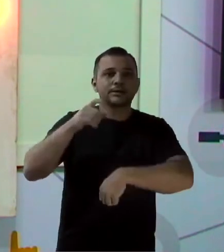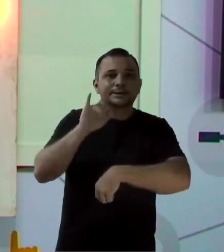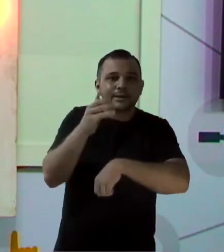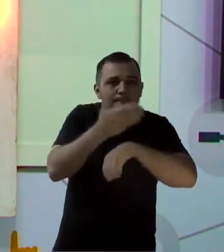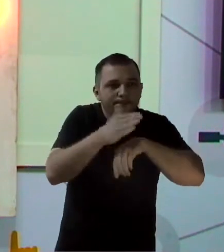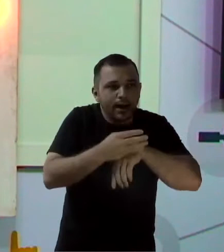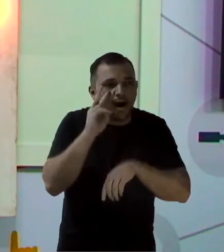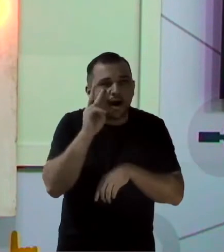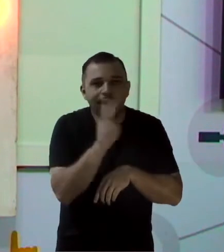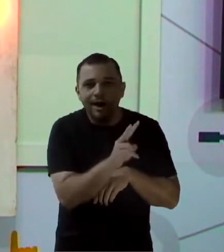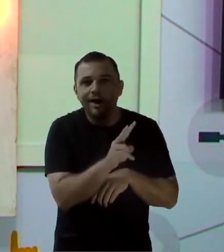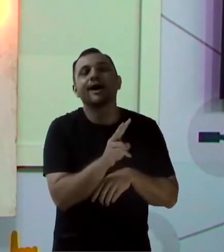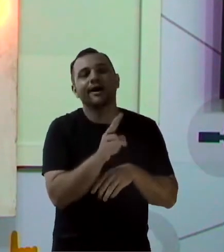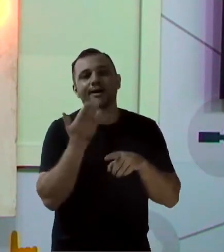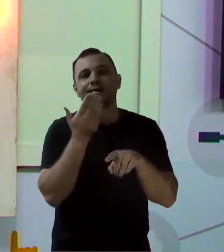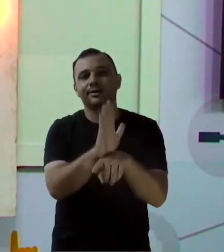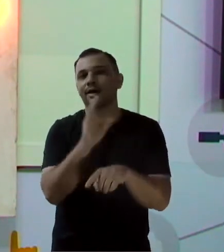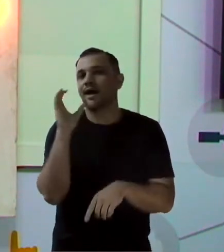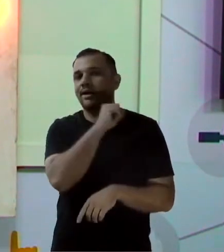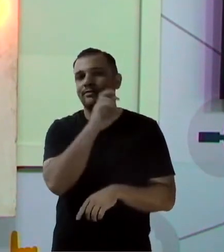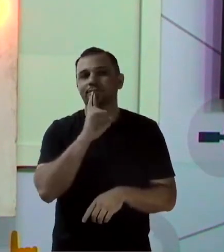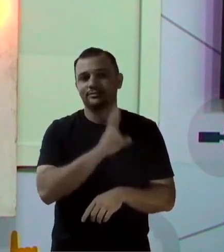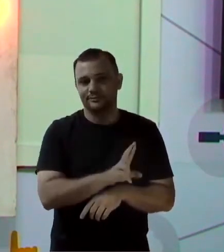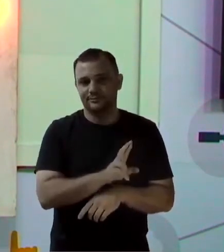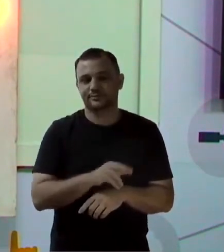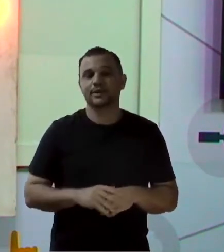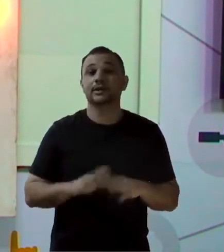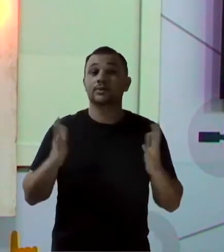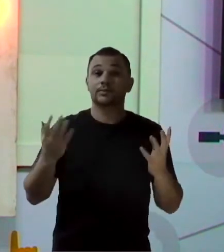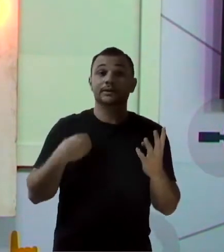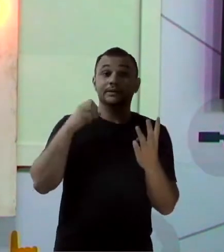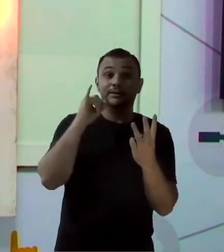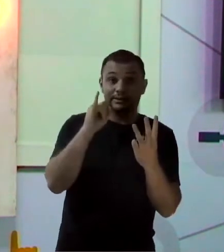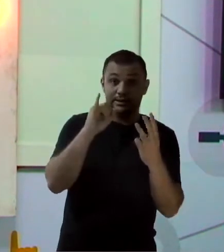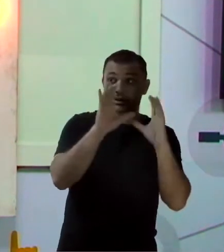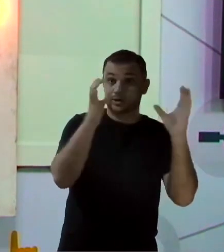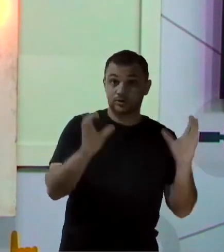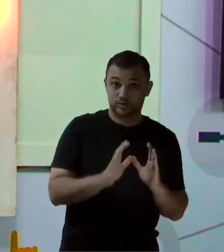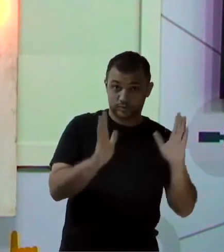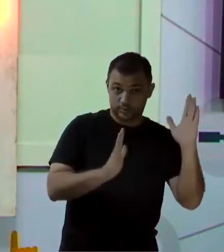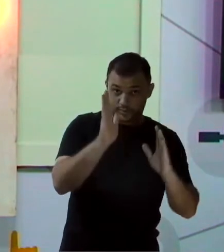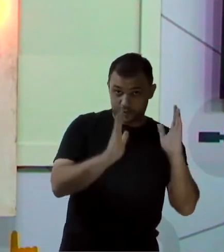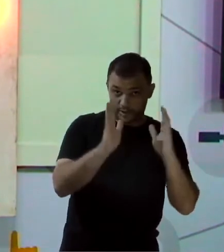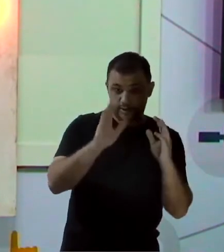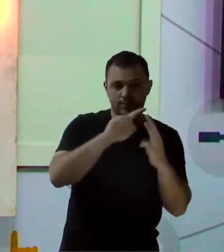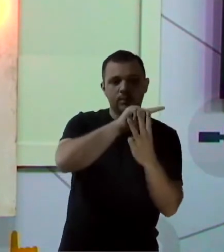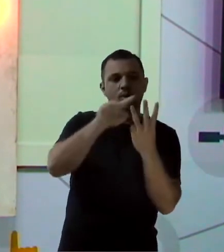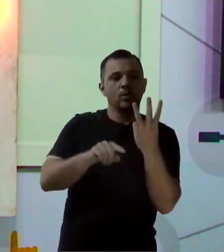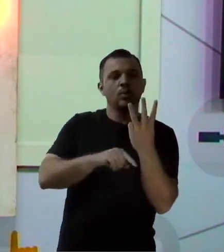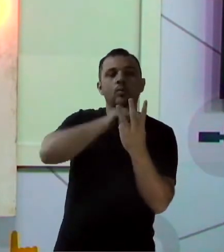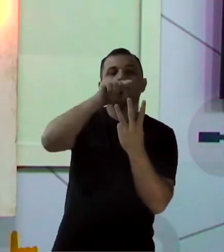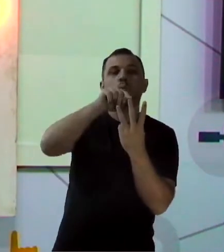Se a lâmpada do meio queimar, o que acontece com as outras? O brilho dela vai aumentar da extremidade ou vai diminuir?